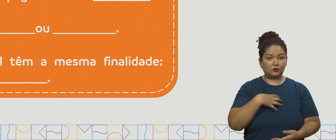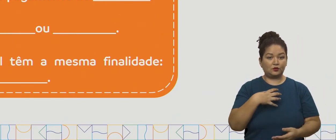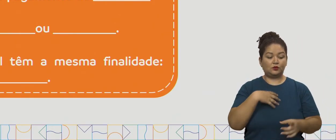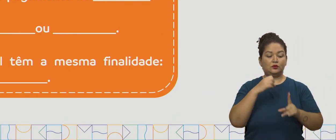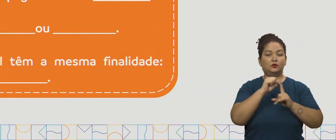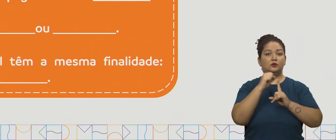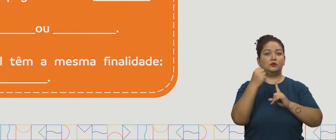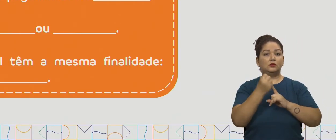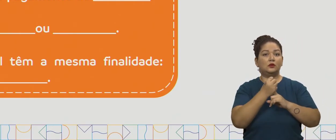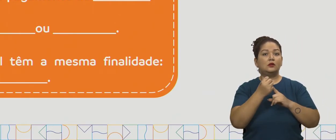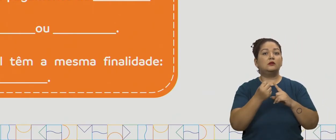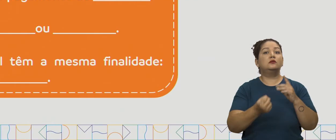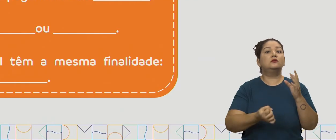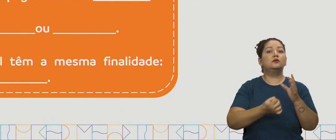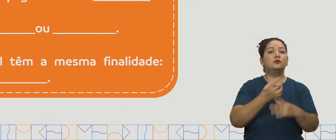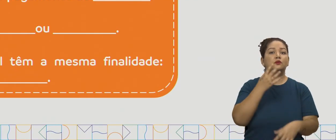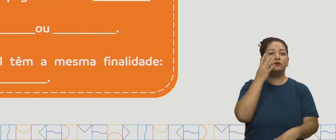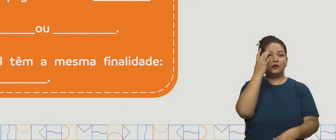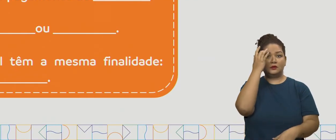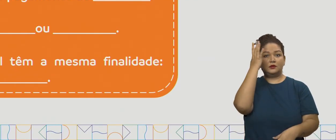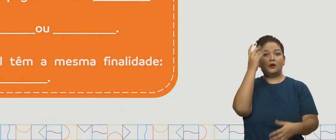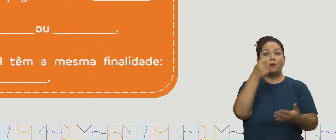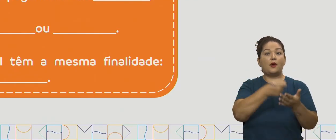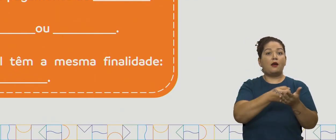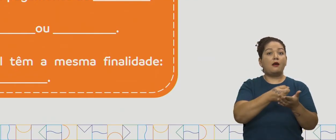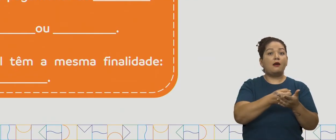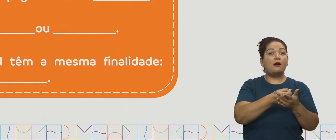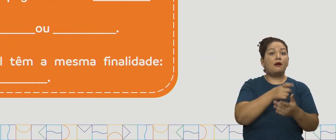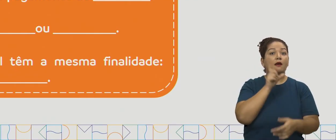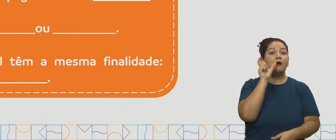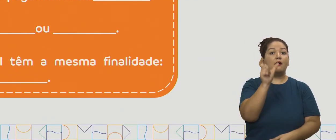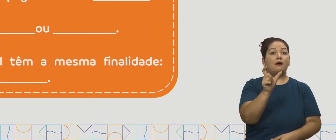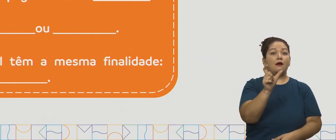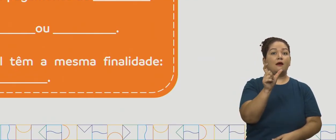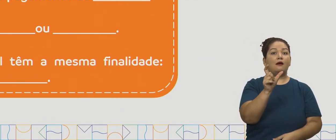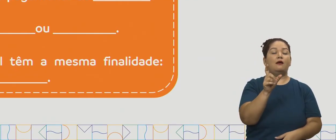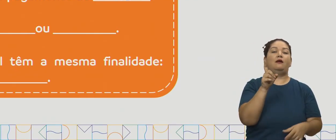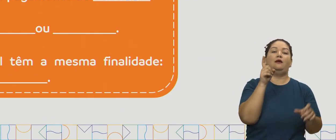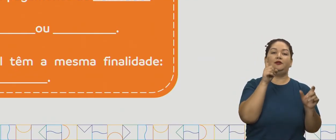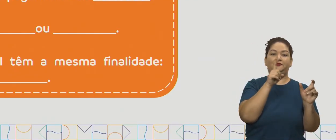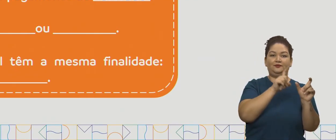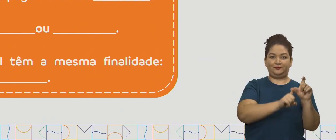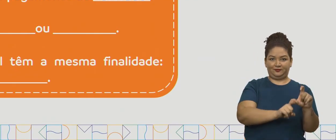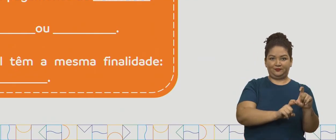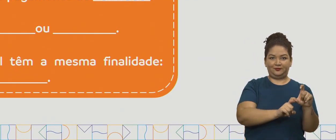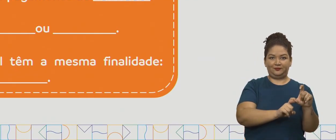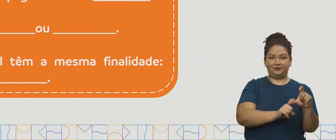é uma forma que a sociedade encontrou para facilitar o pagamento de